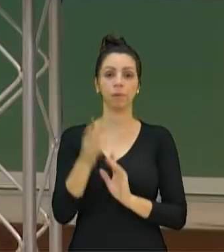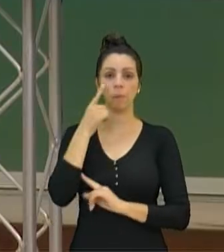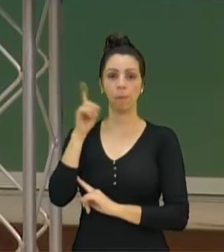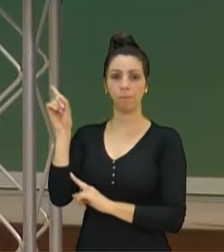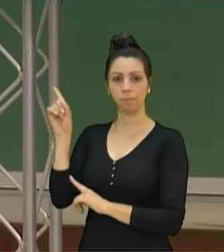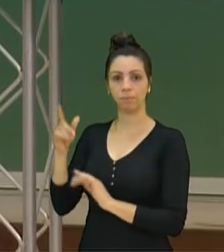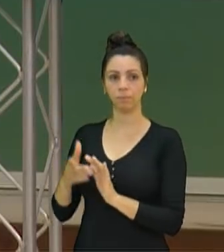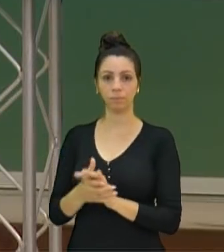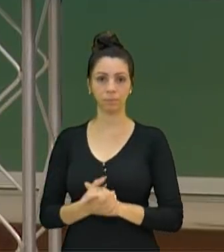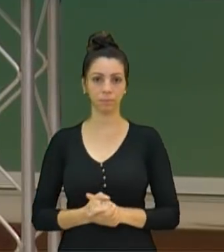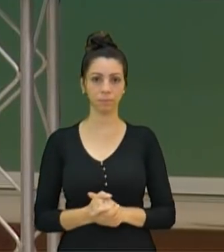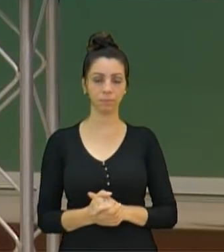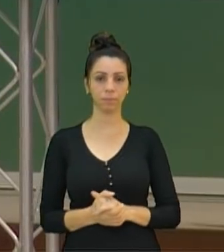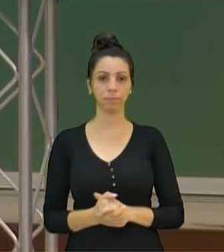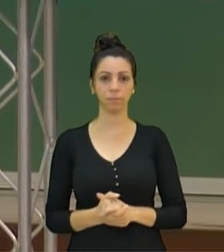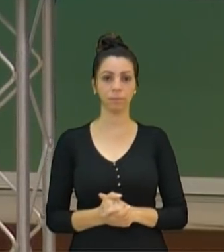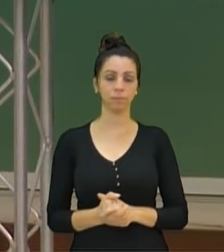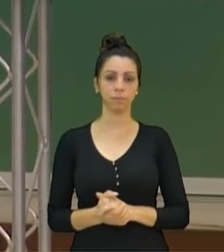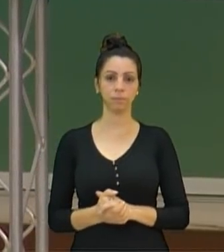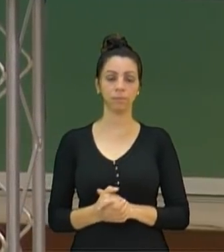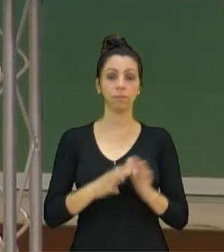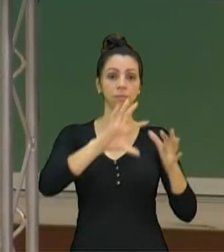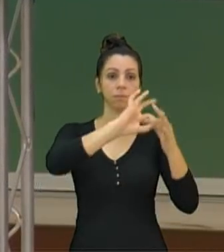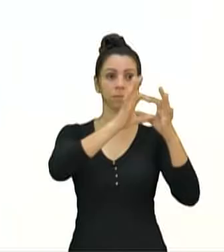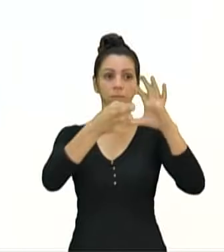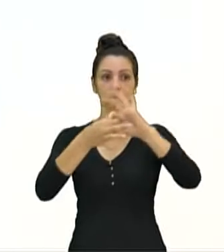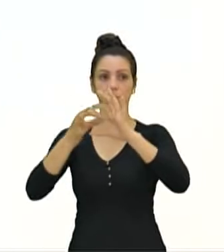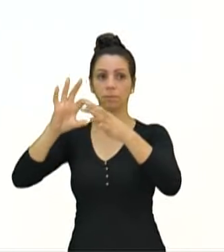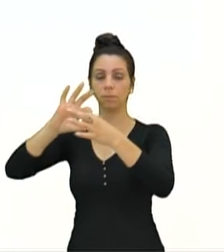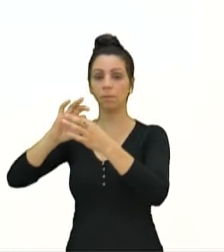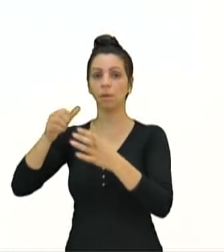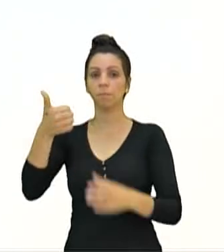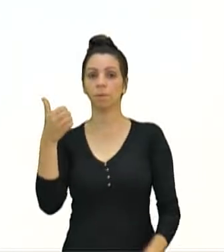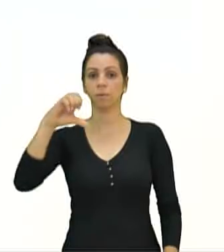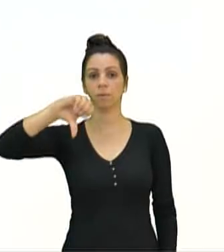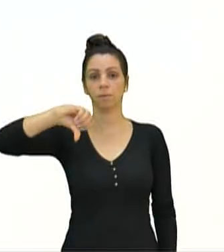então? Ó, é na Olimpíada de St. Louis em